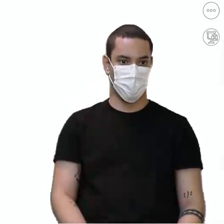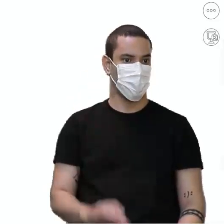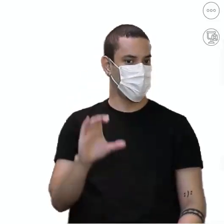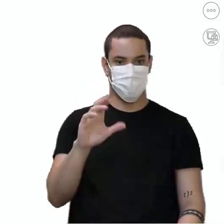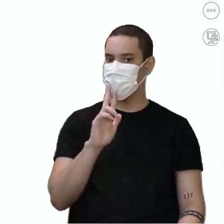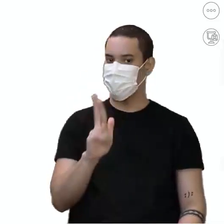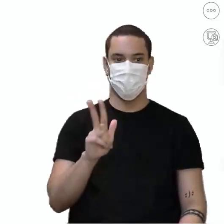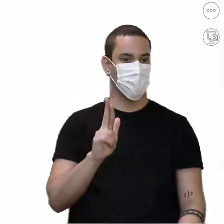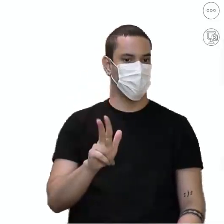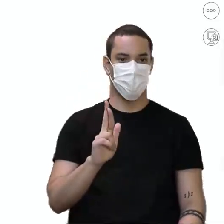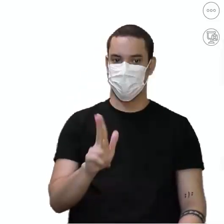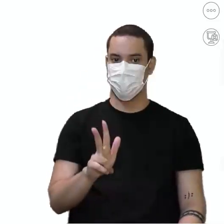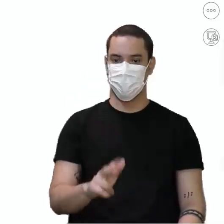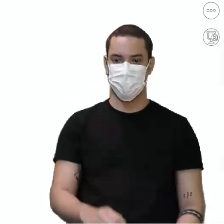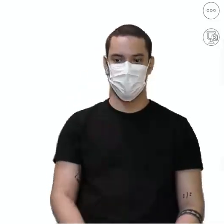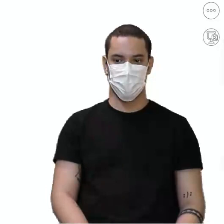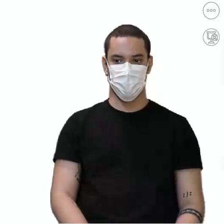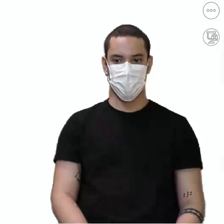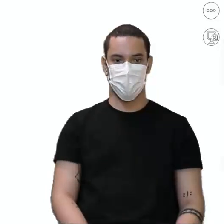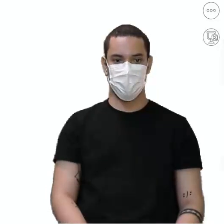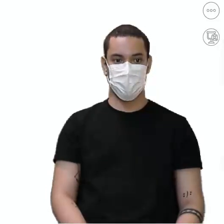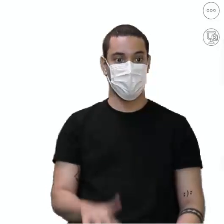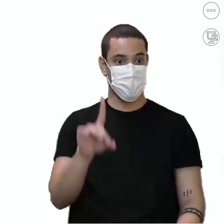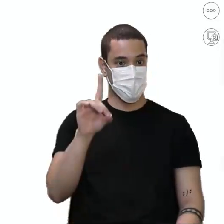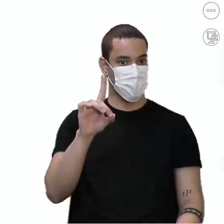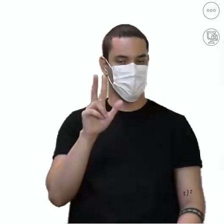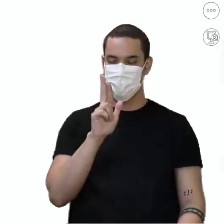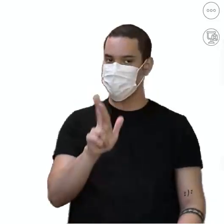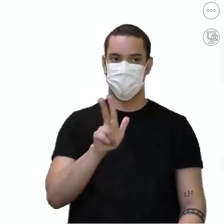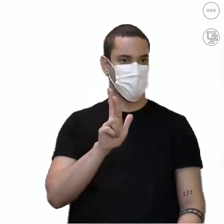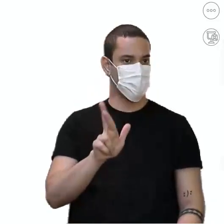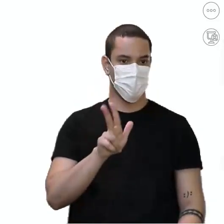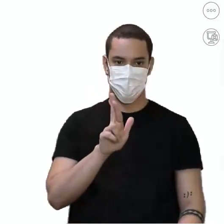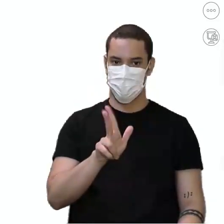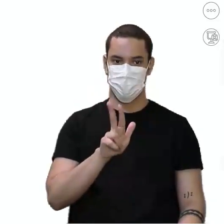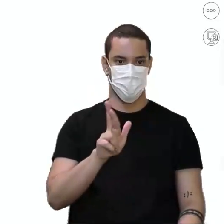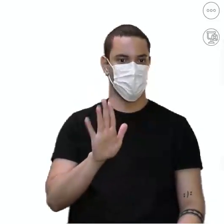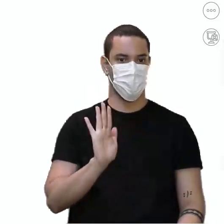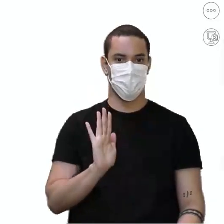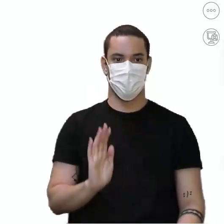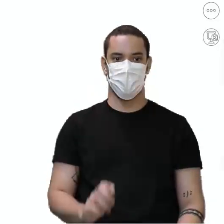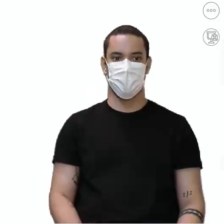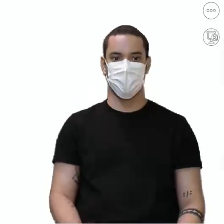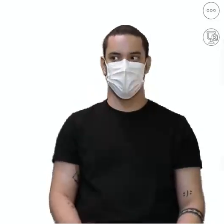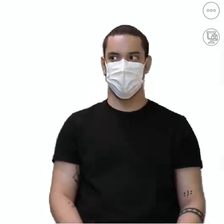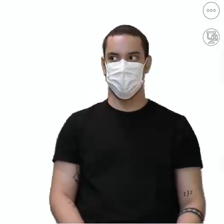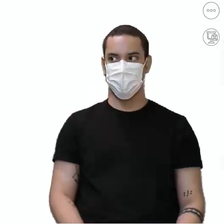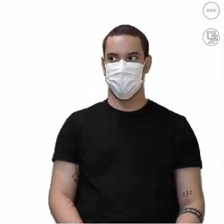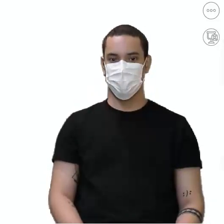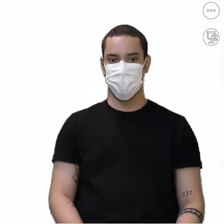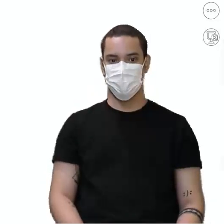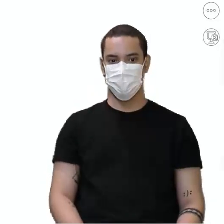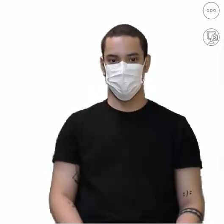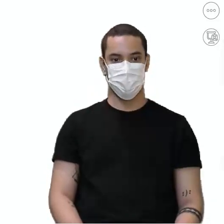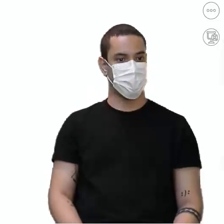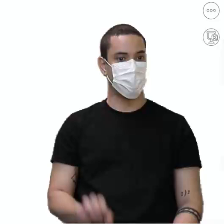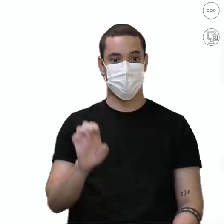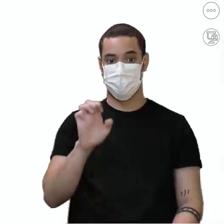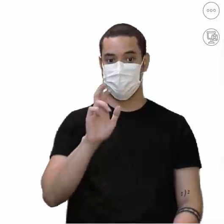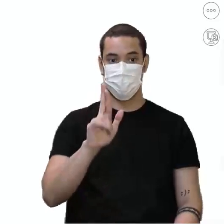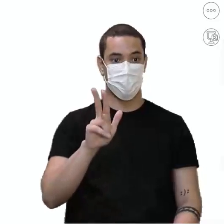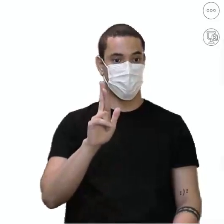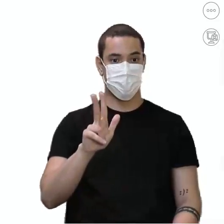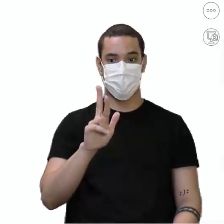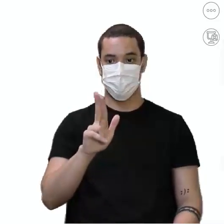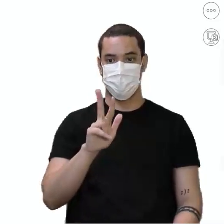causa do have. A letra D errada também, certo? E aí, nós temos também a letra E como errada, porque